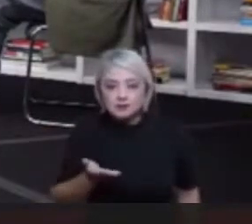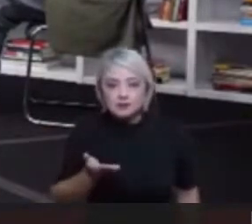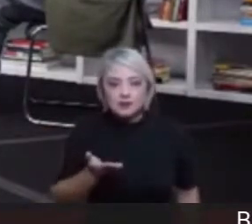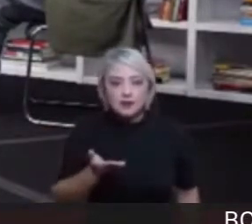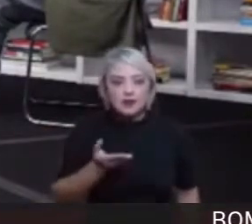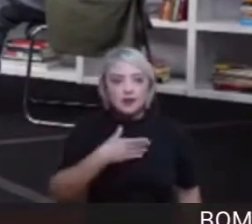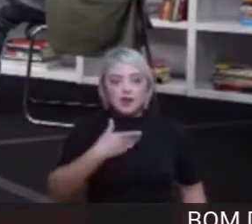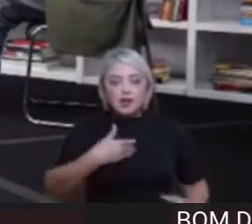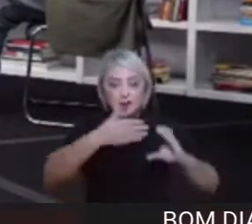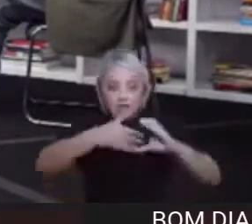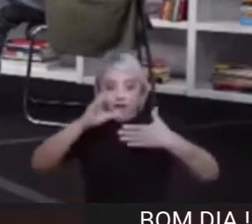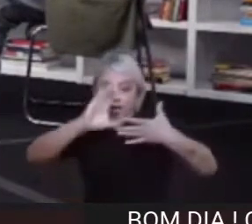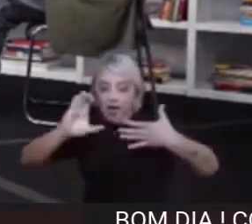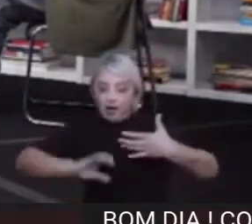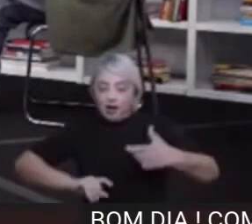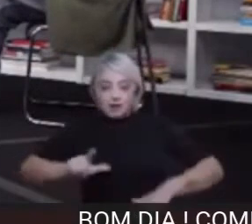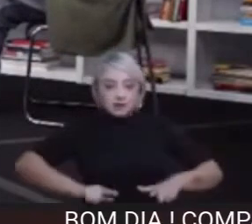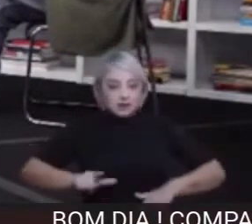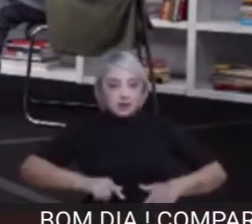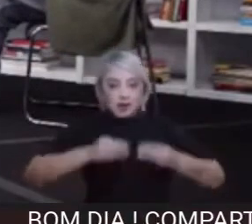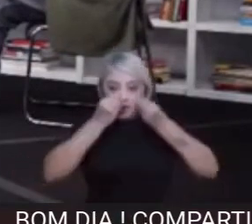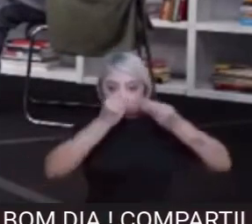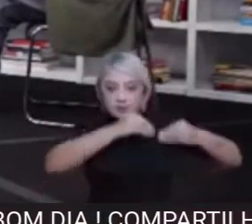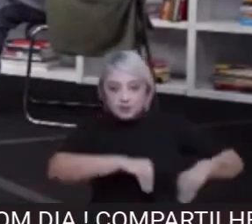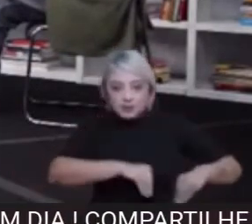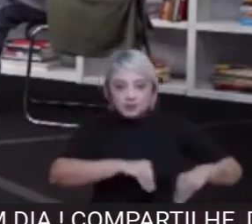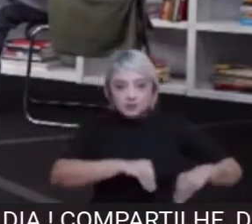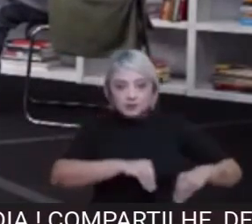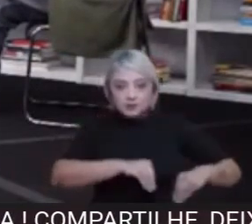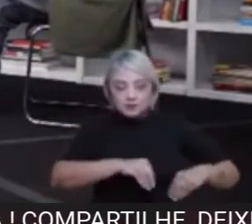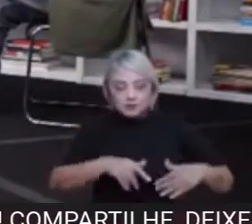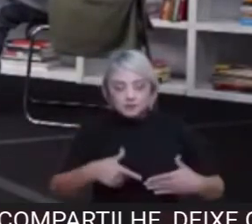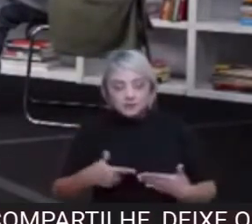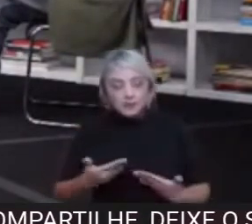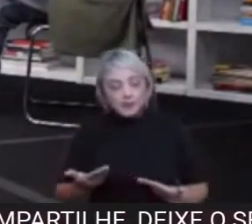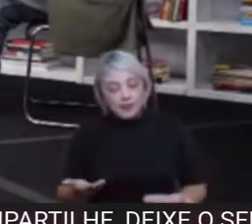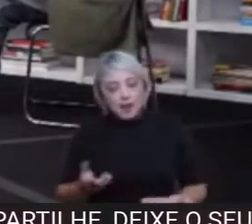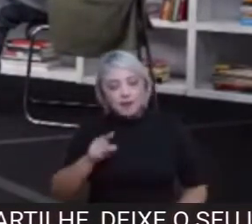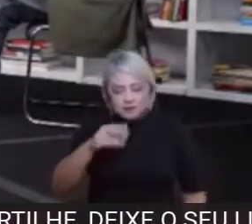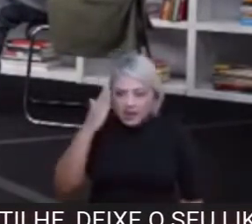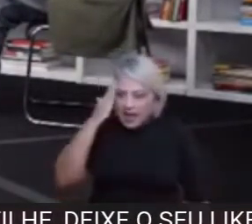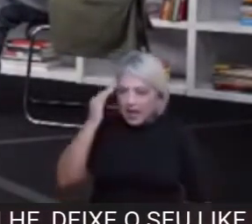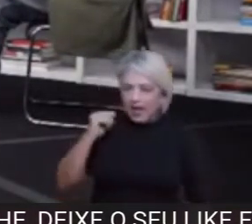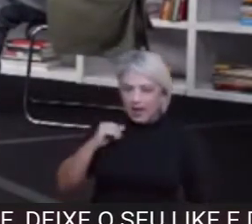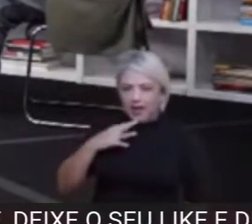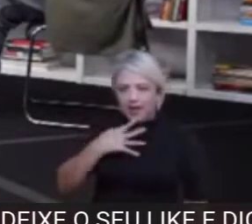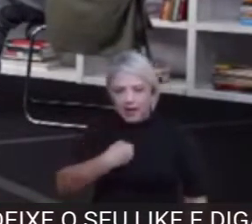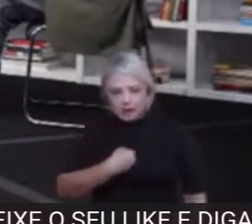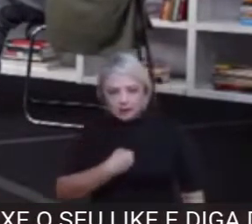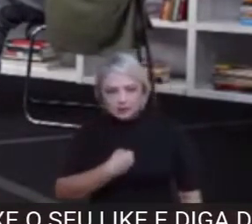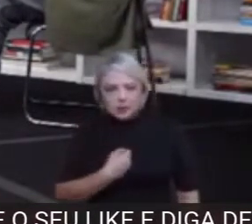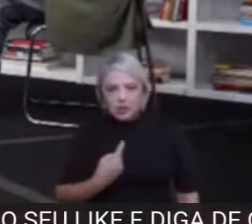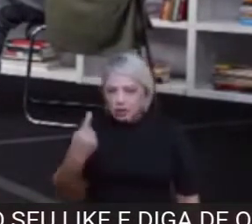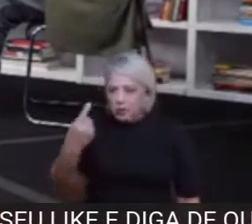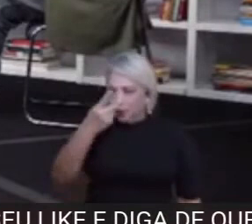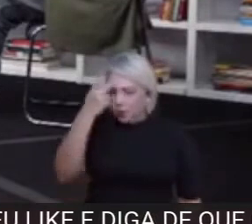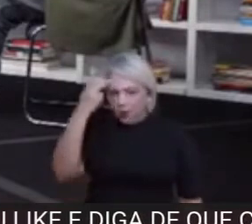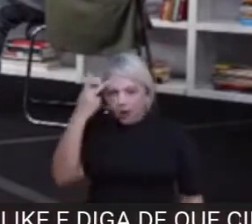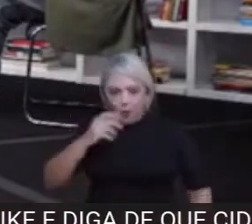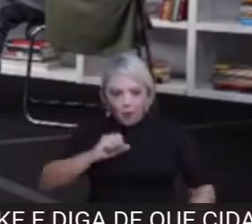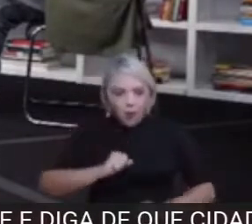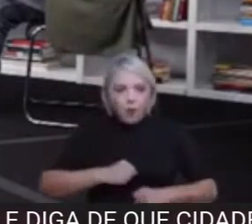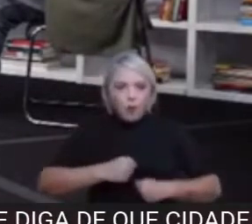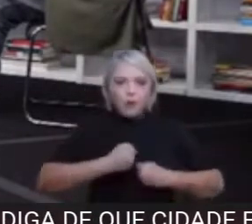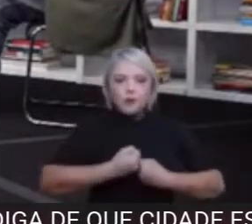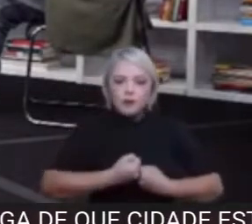trabalhadora a prejuízos. Sabe? Então, você acha que um cara que conseguiu, com a ajuda do